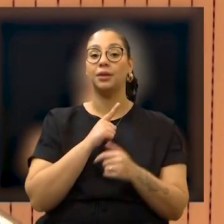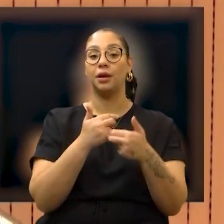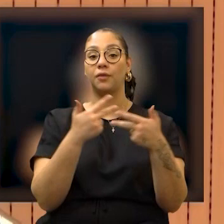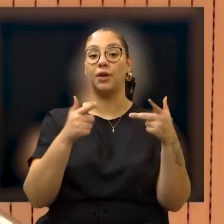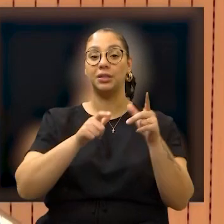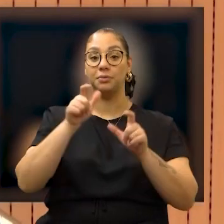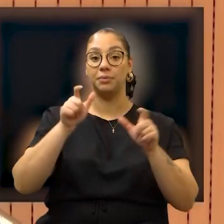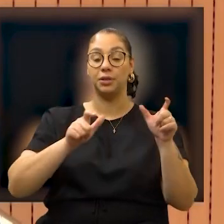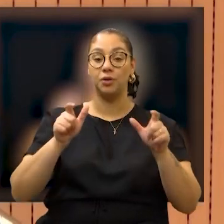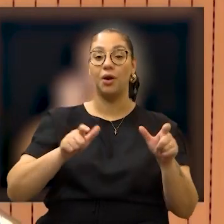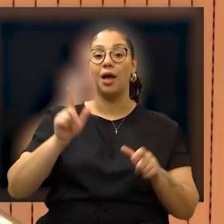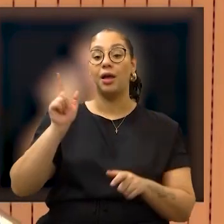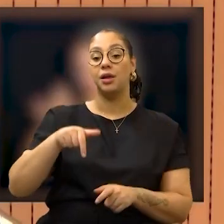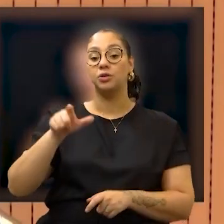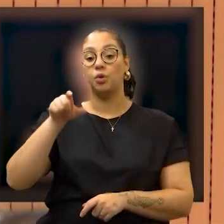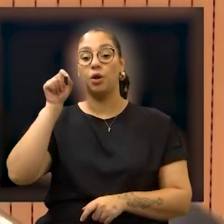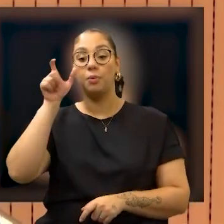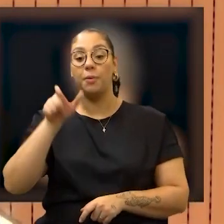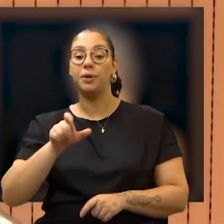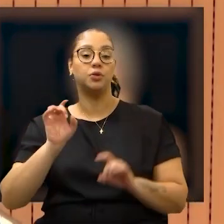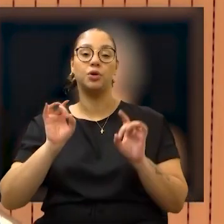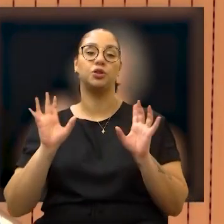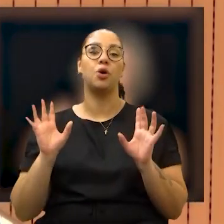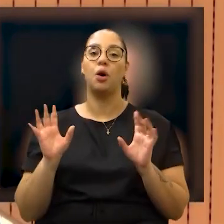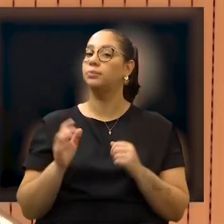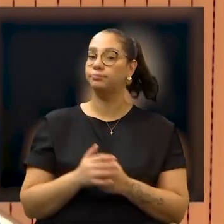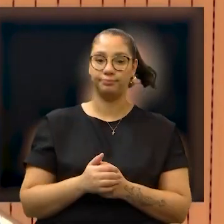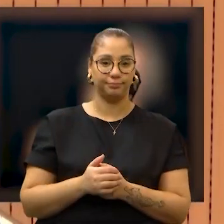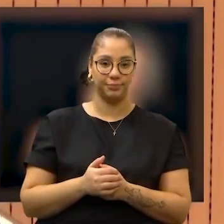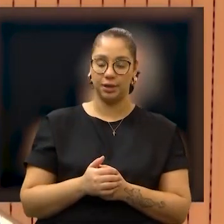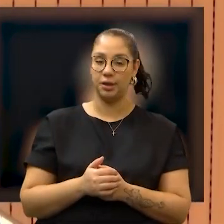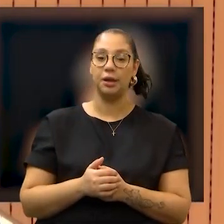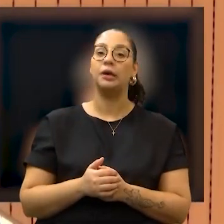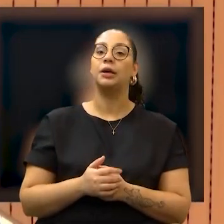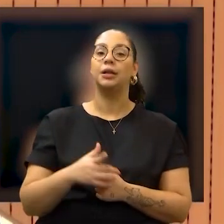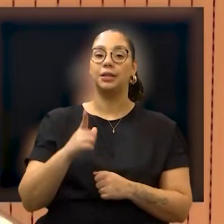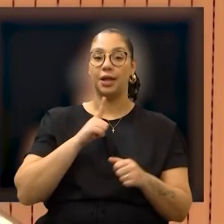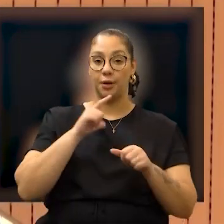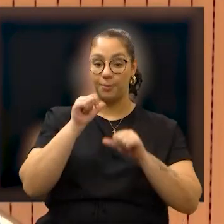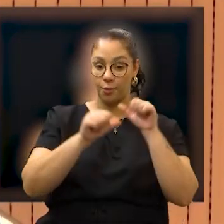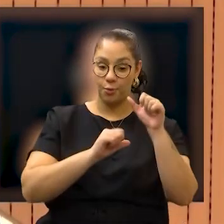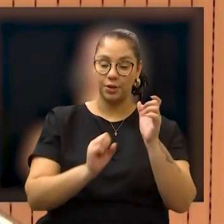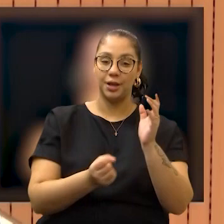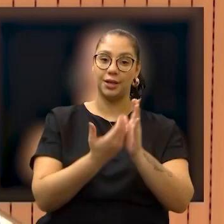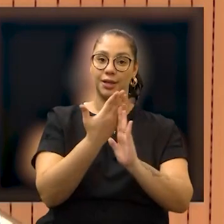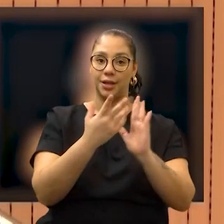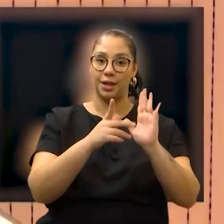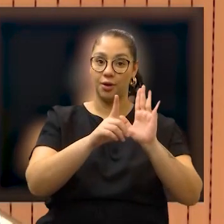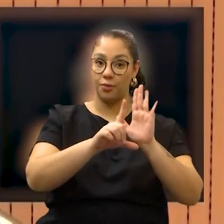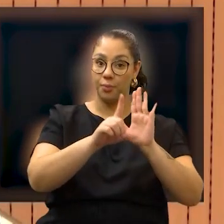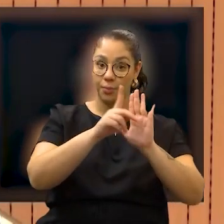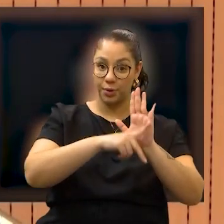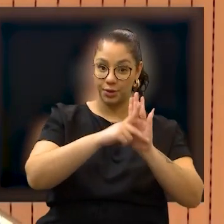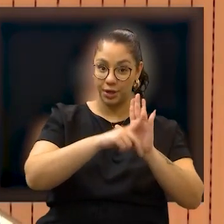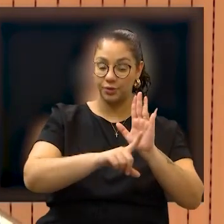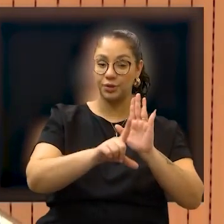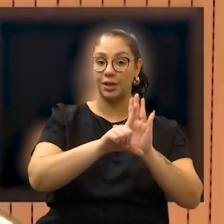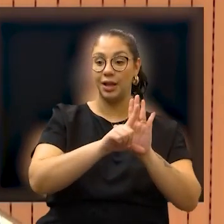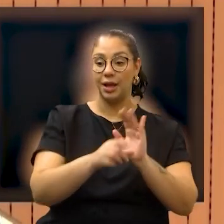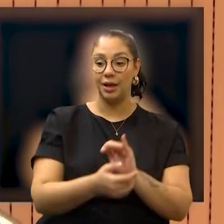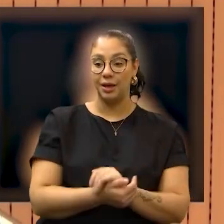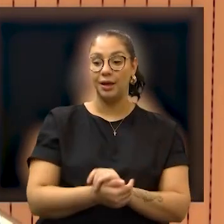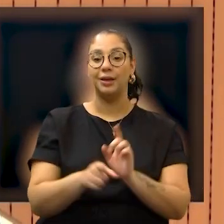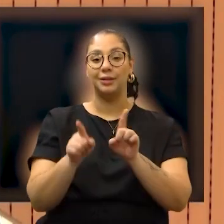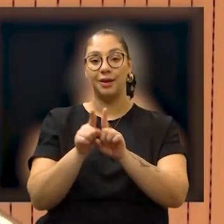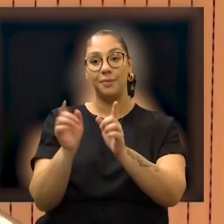muita gente que acha que é simplesmente escolhe uma pessoa, vai lá e pronto. Não. Se transforma num projeto de lei,